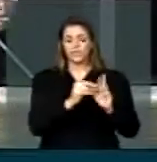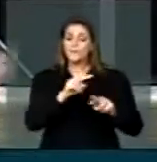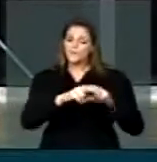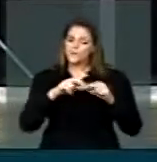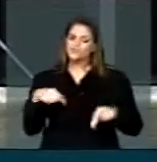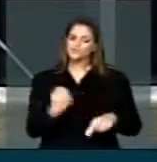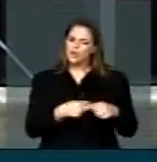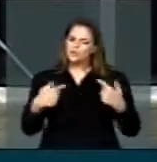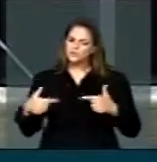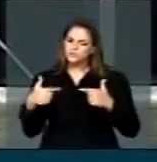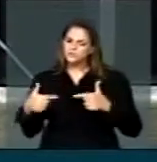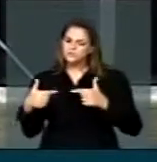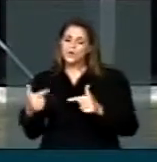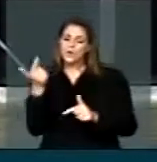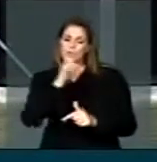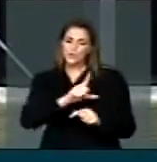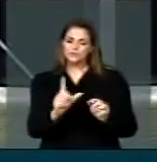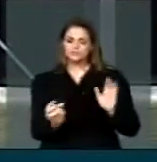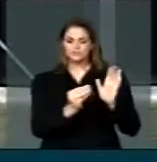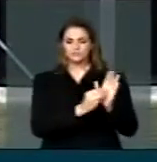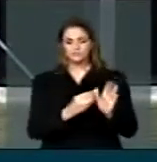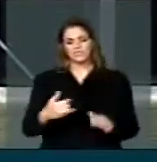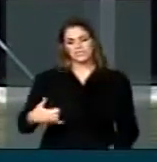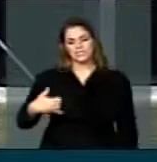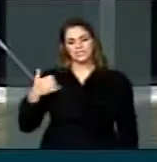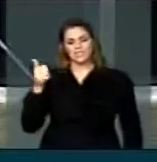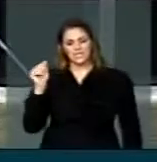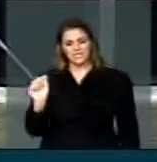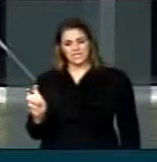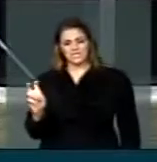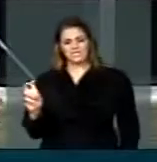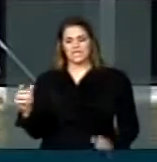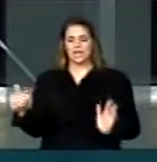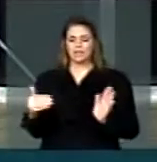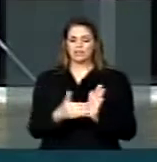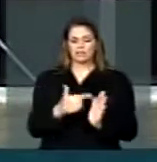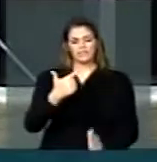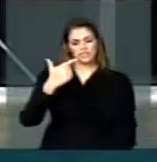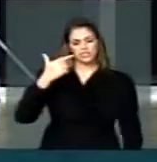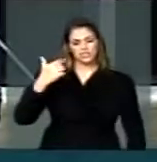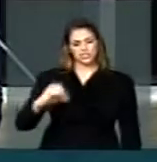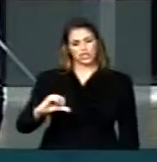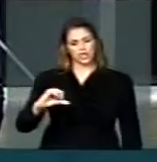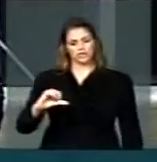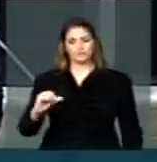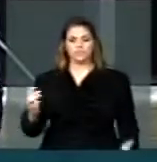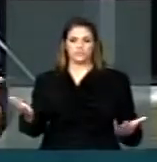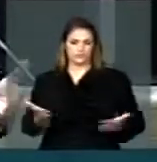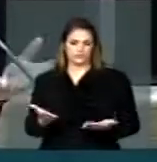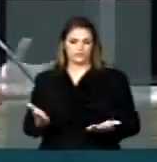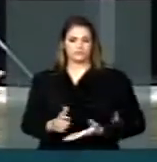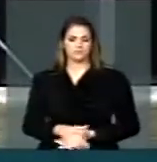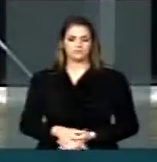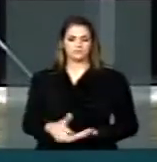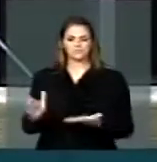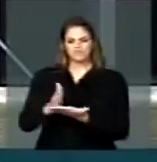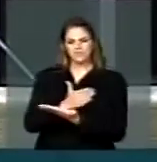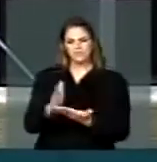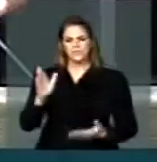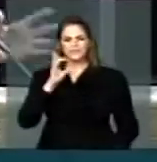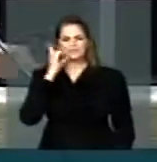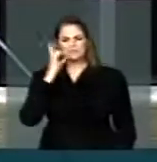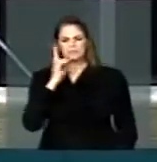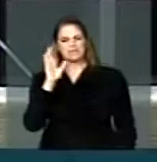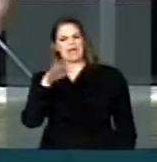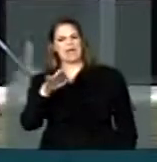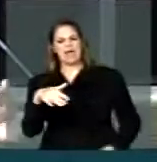aí o fizemos estendendo de 15 a 29 anos o perfil do jovem hoje. Alguns deputados levantam,